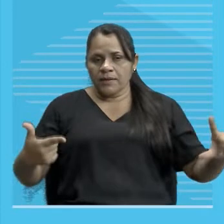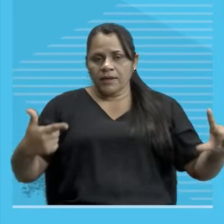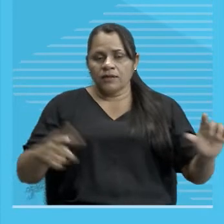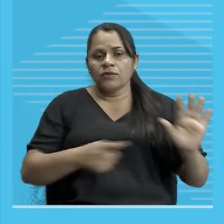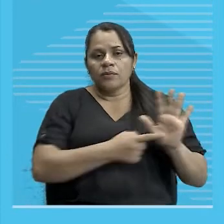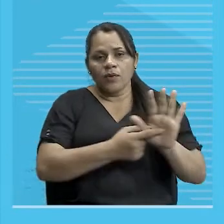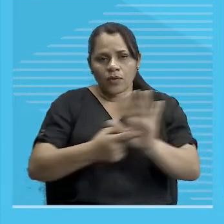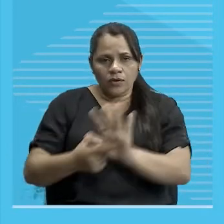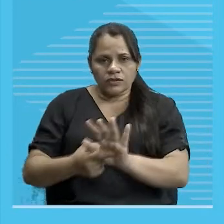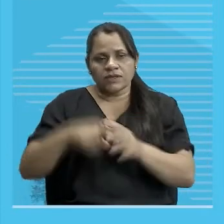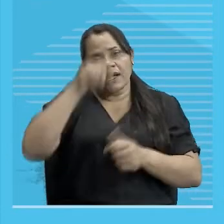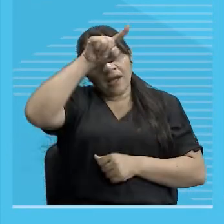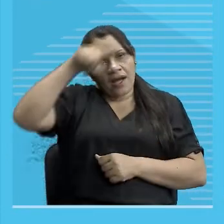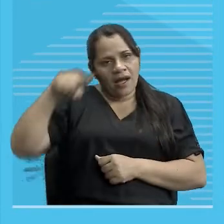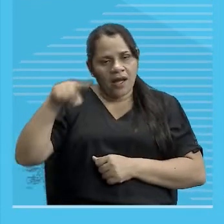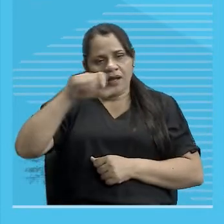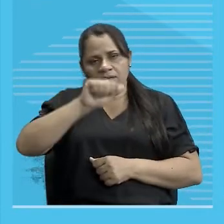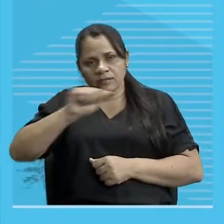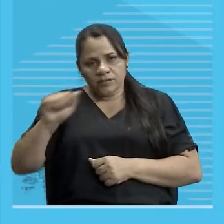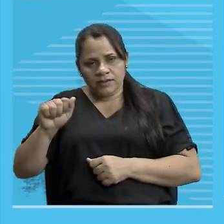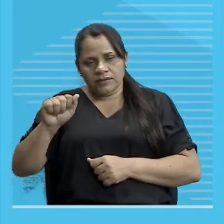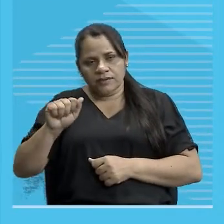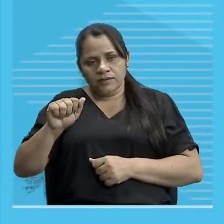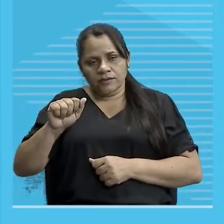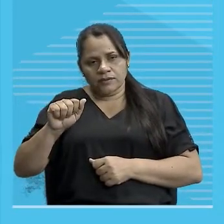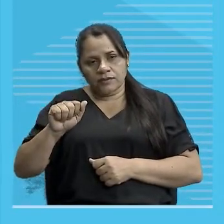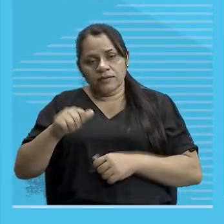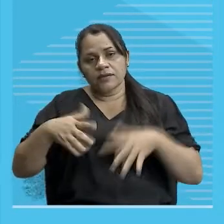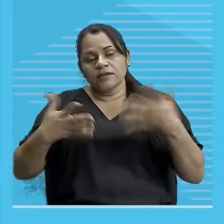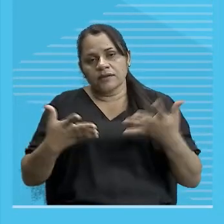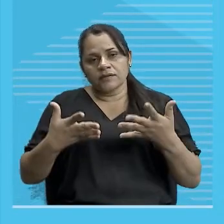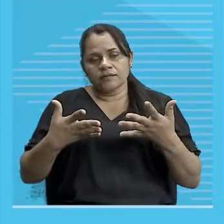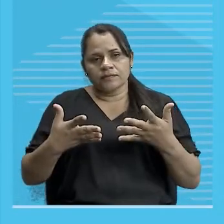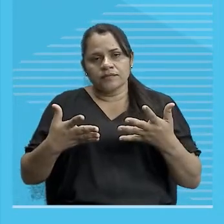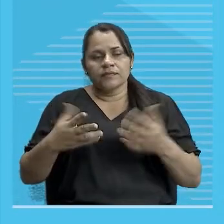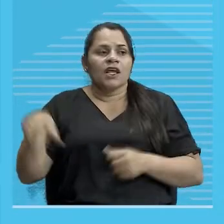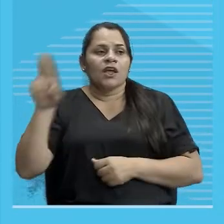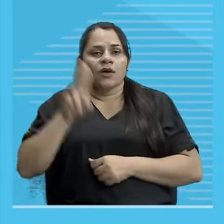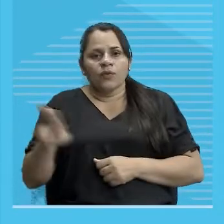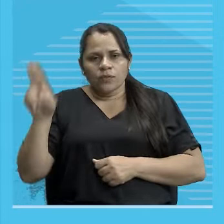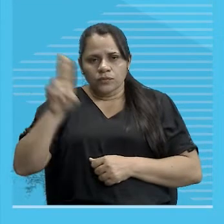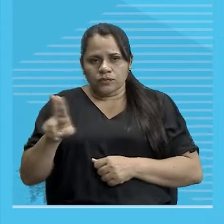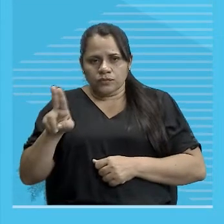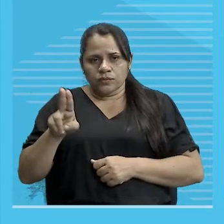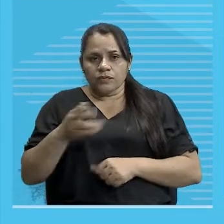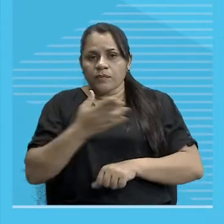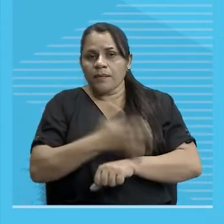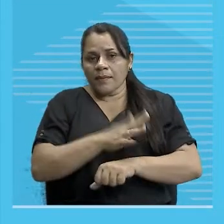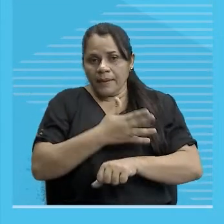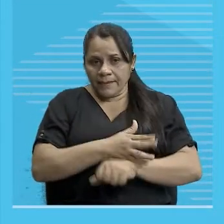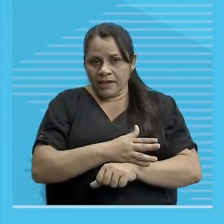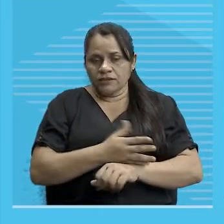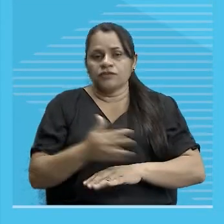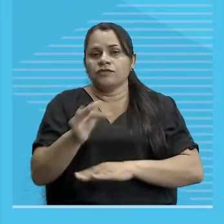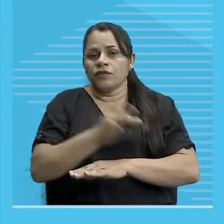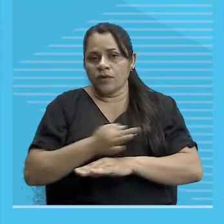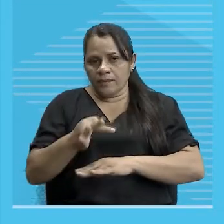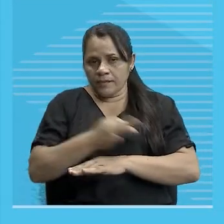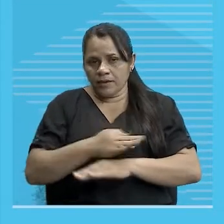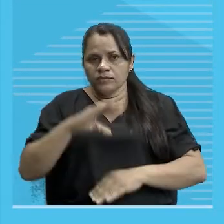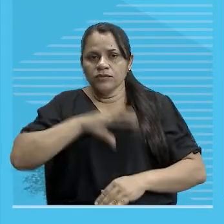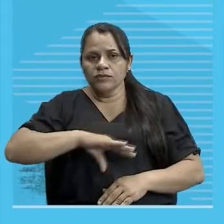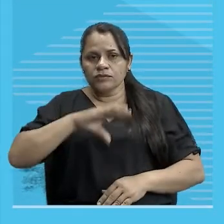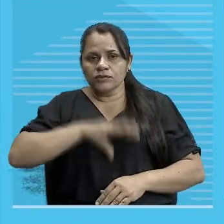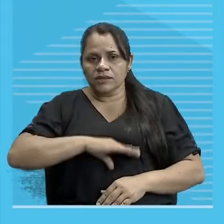com artigo por meio do acentinho grave. Então, é mais prático, né? Do ponto de vista da efetividade linguística.